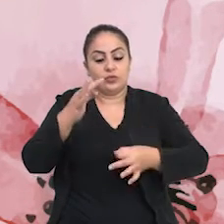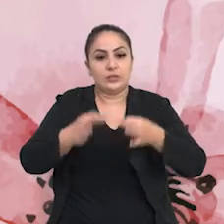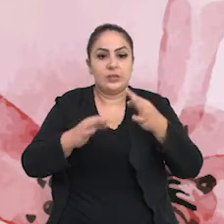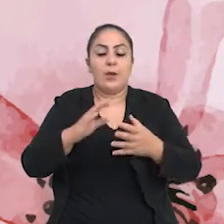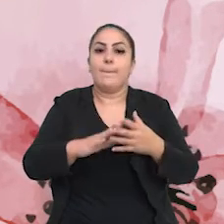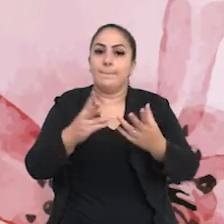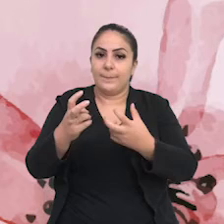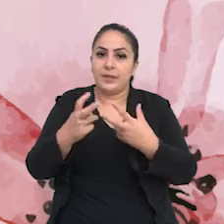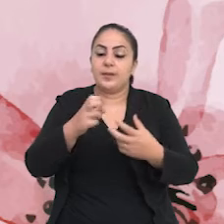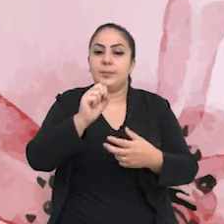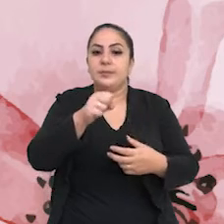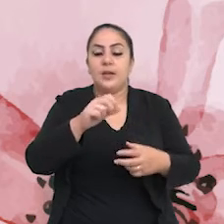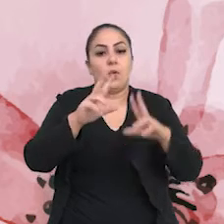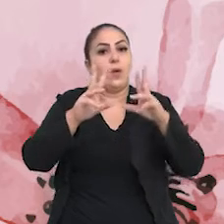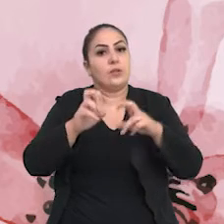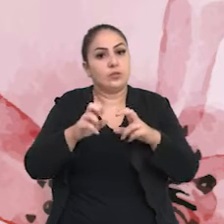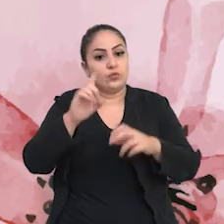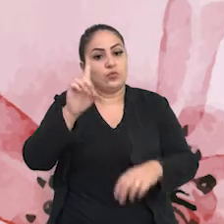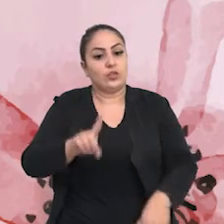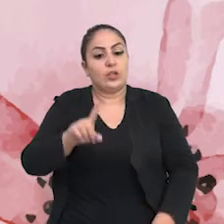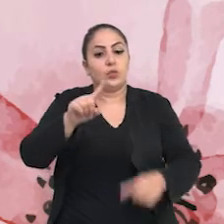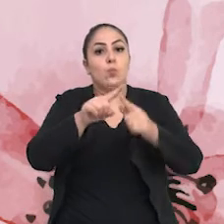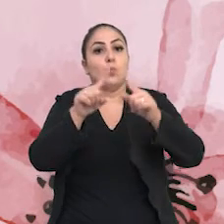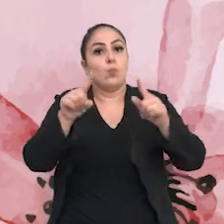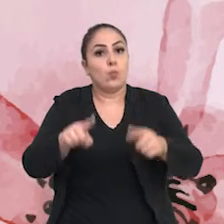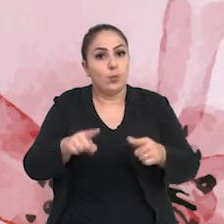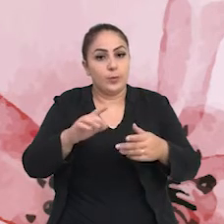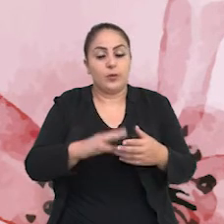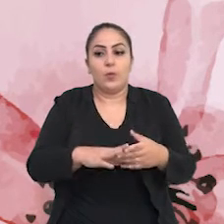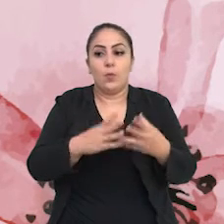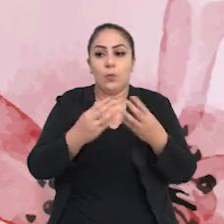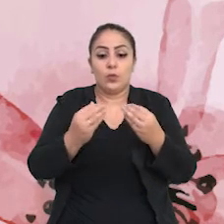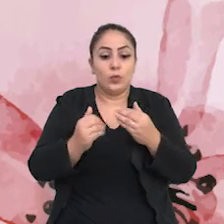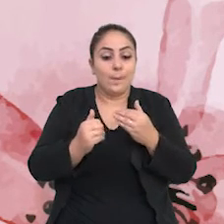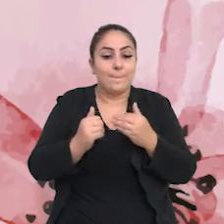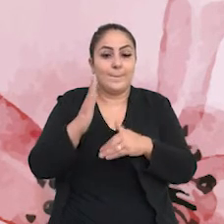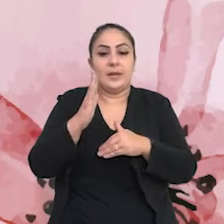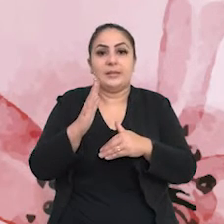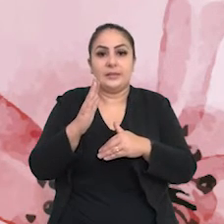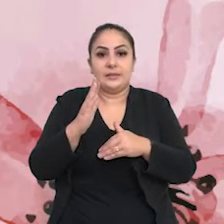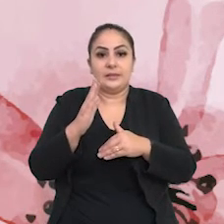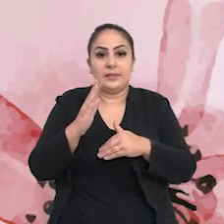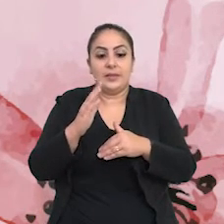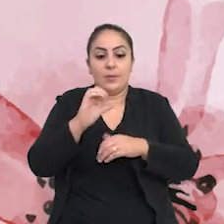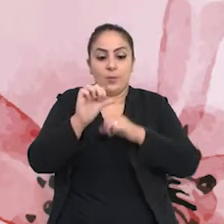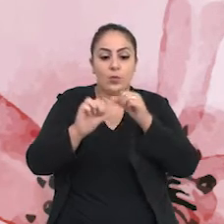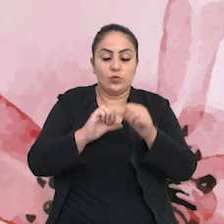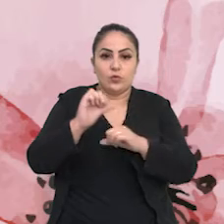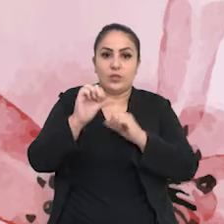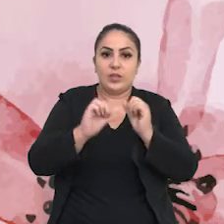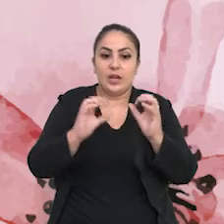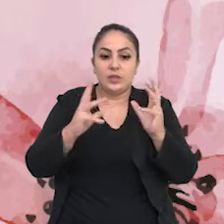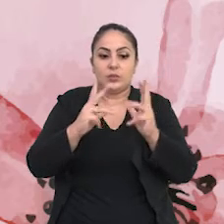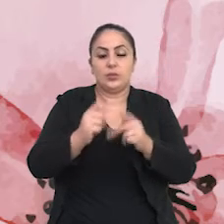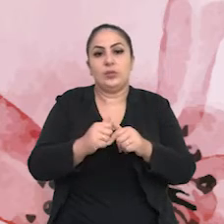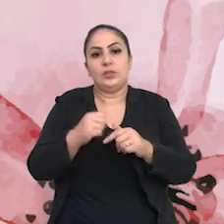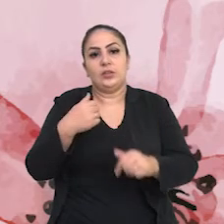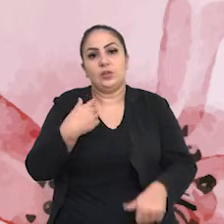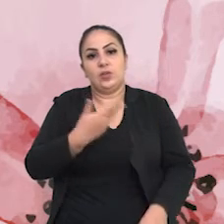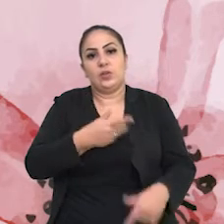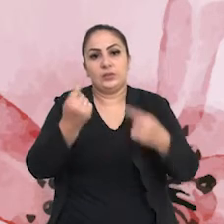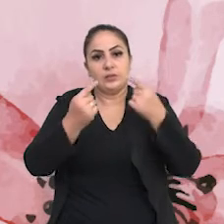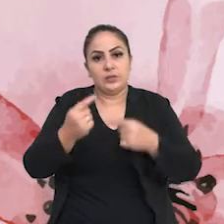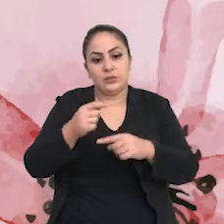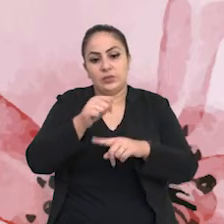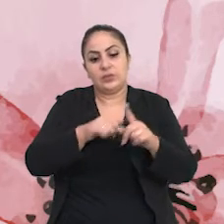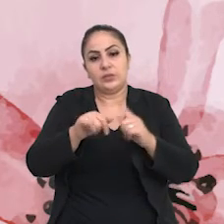judicial, se percebe que esse é um assunto de direito público, que muito mais há de se modificar na